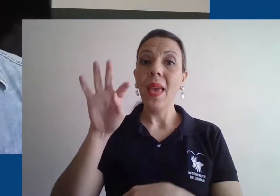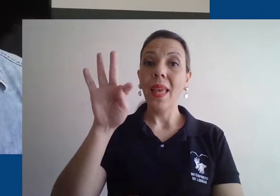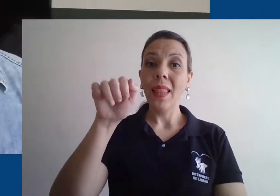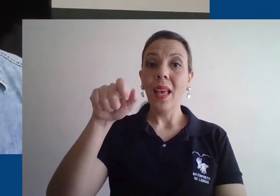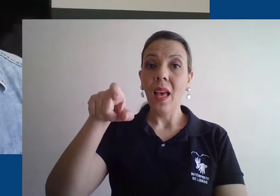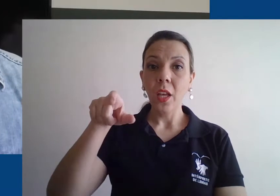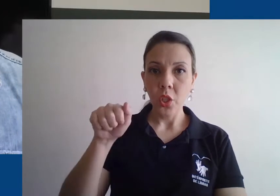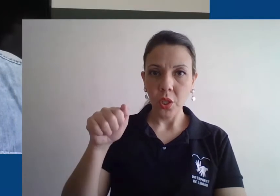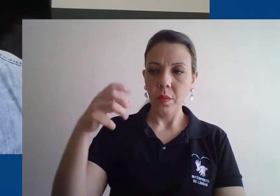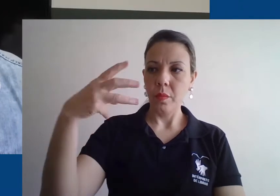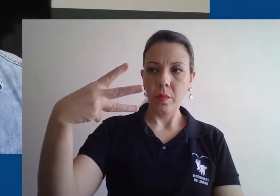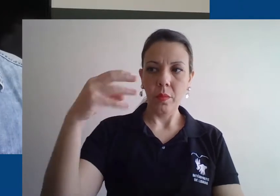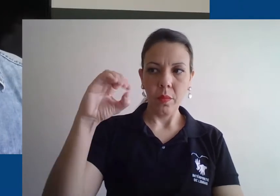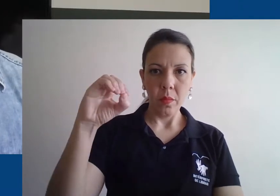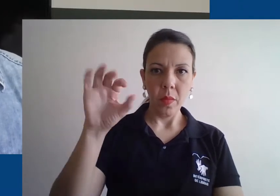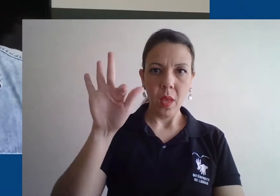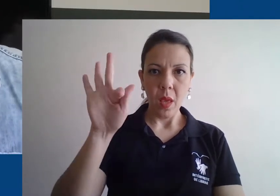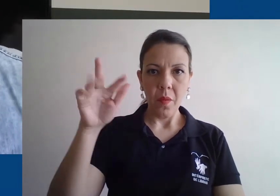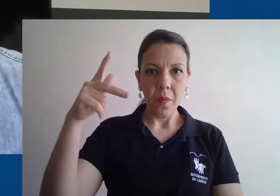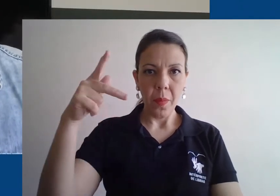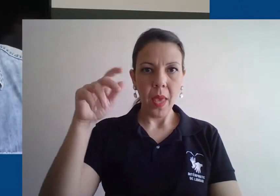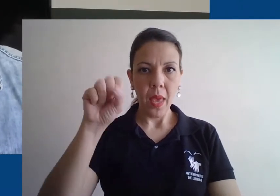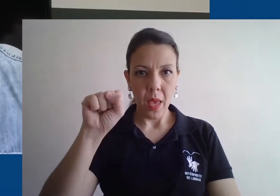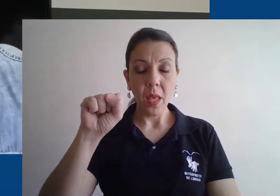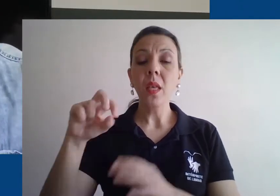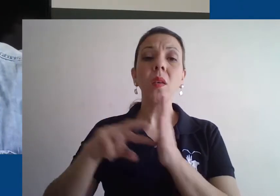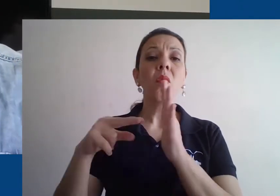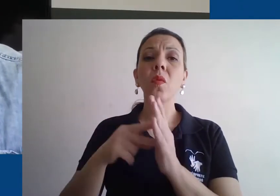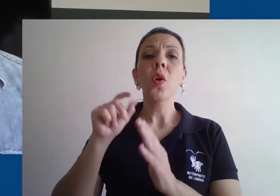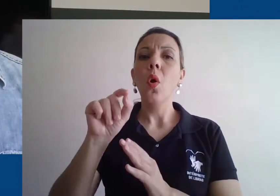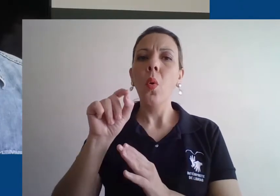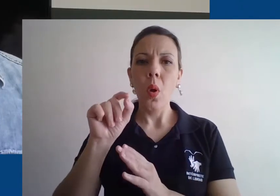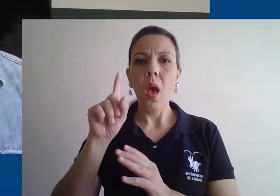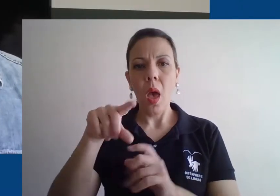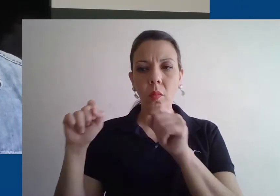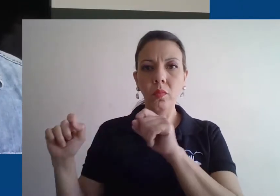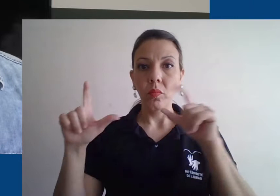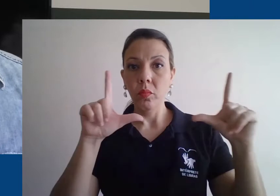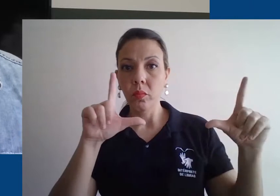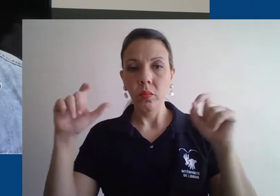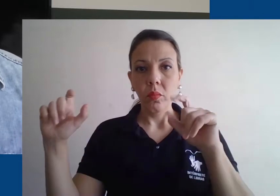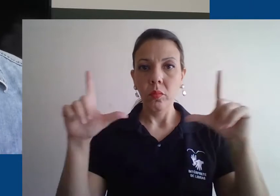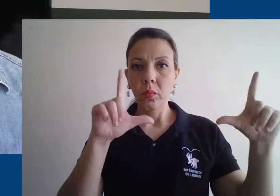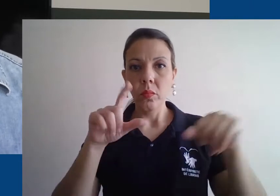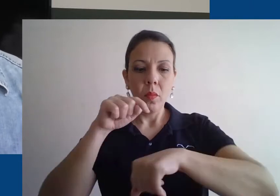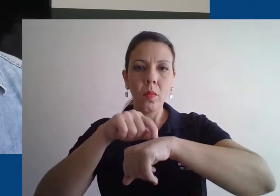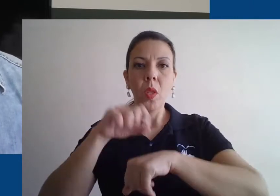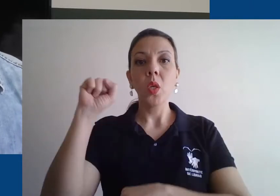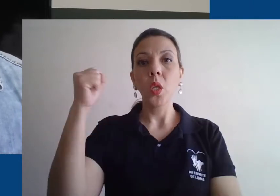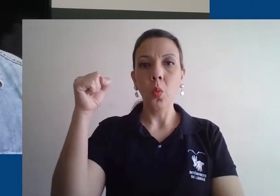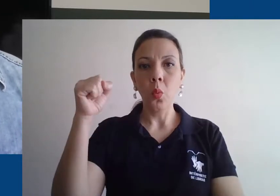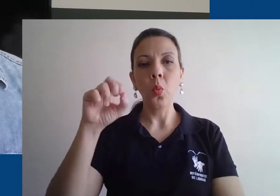fps. O que significa 30 fps? São 30 quadros ou frames por segundo, que é uma taxa de gravação padrão,